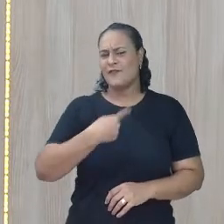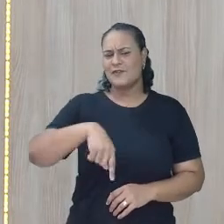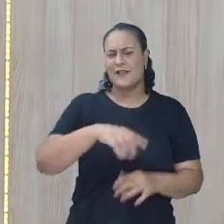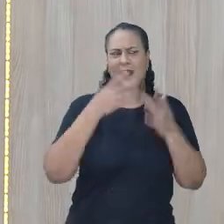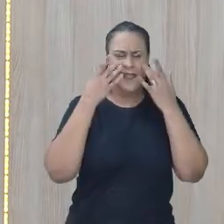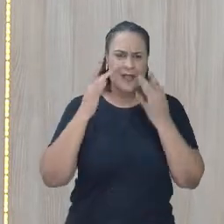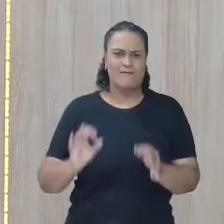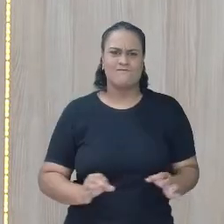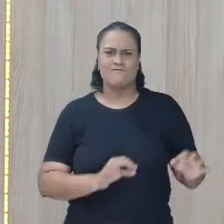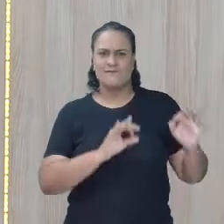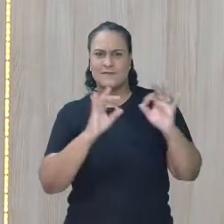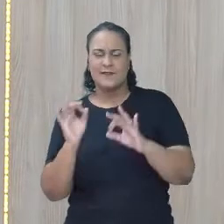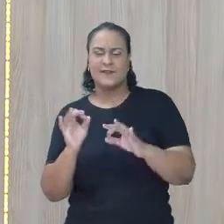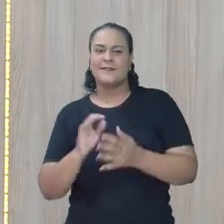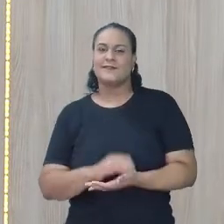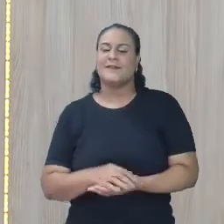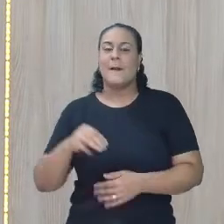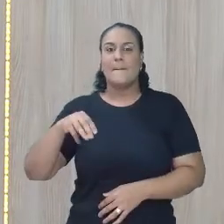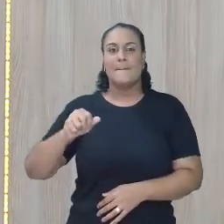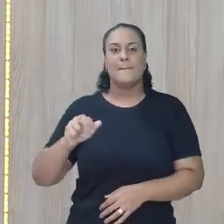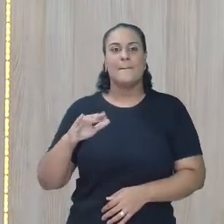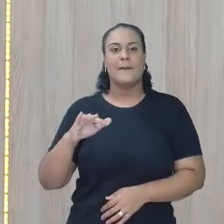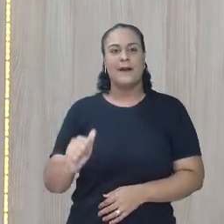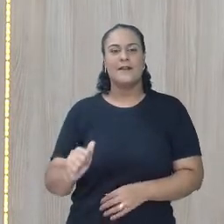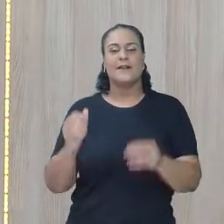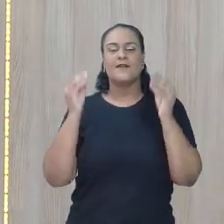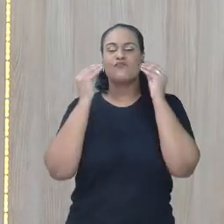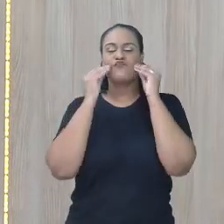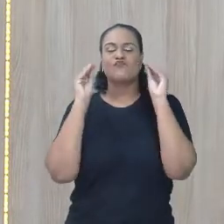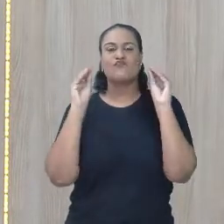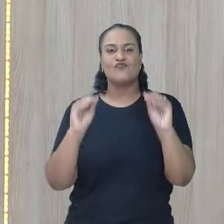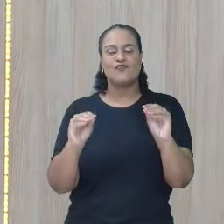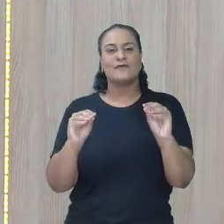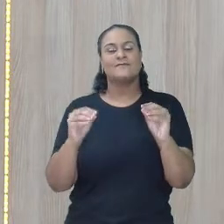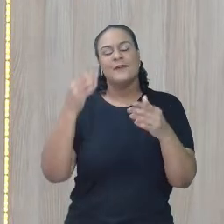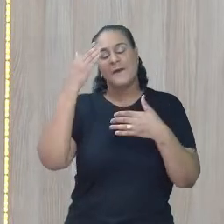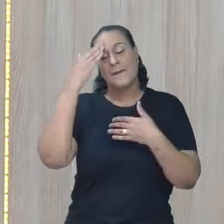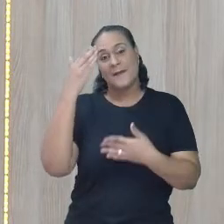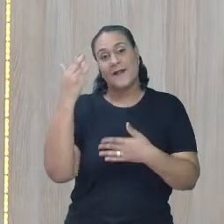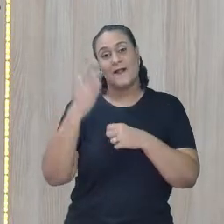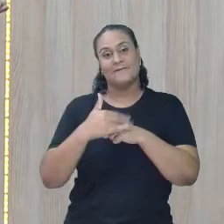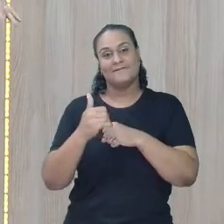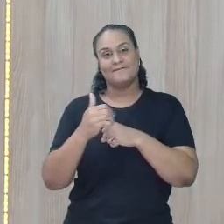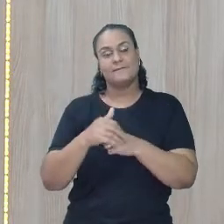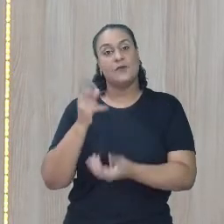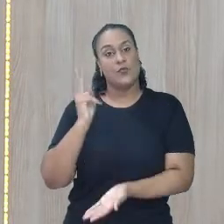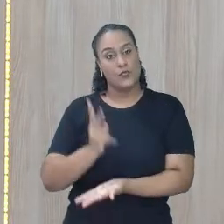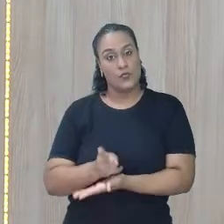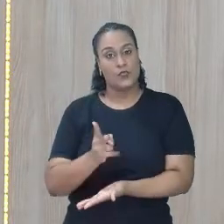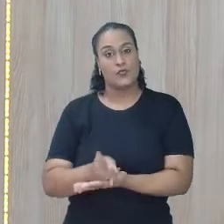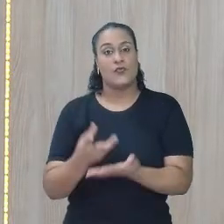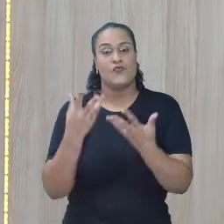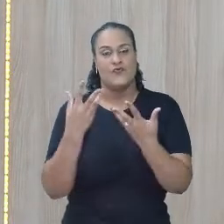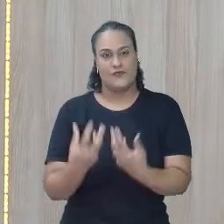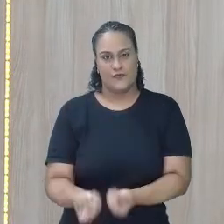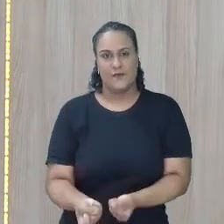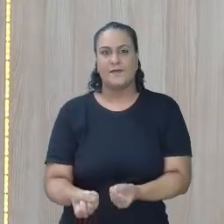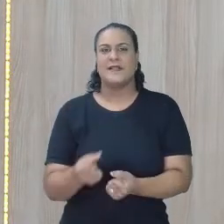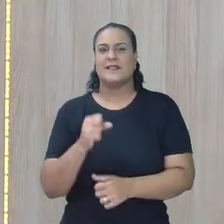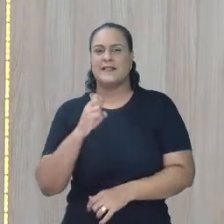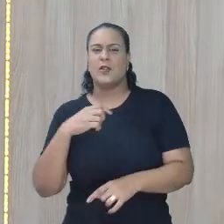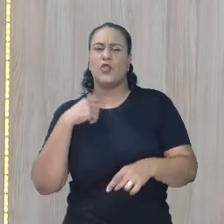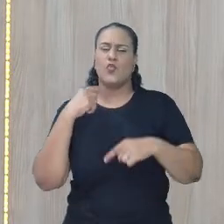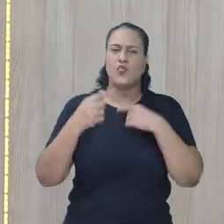assim frequentemente. Maria, um cheiro para você. Obrigada, tá certo, pelo carinho. E a gente vai continuando. Qualquer dúvida, fala aí que o professor Pedro traz